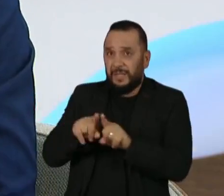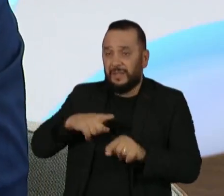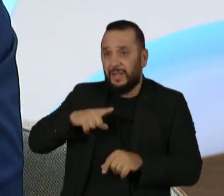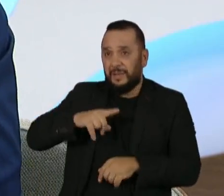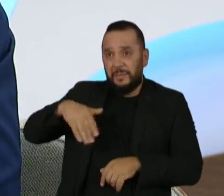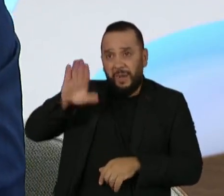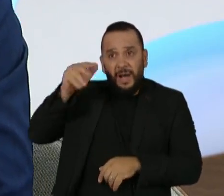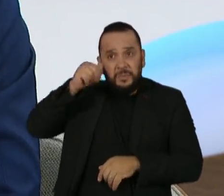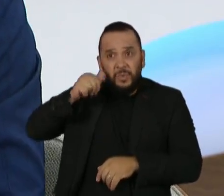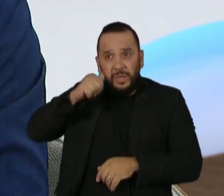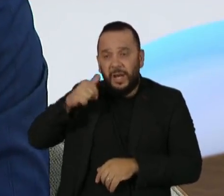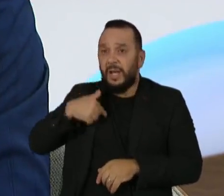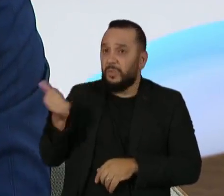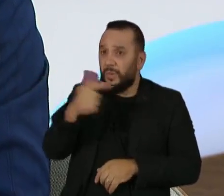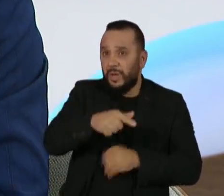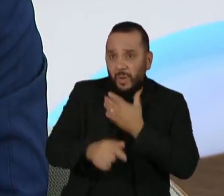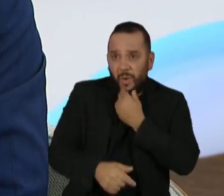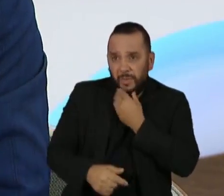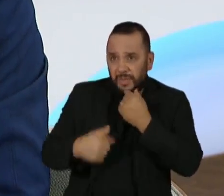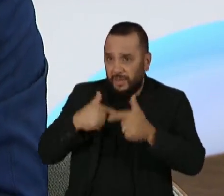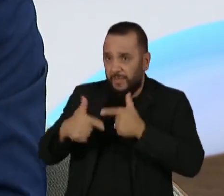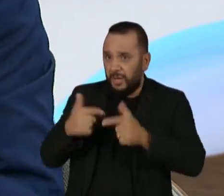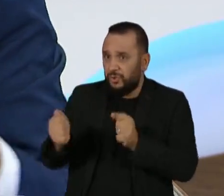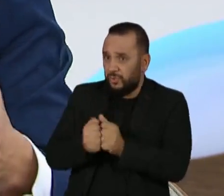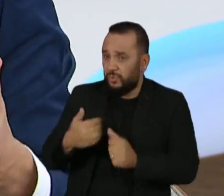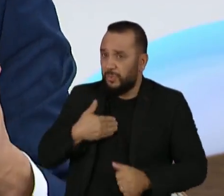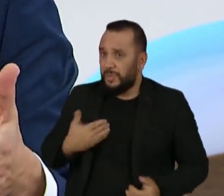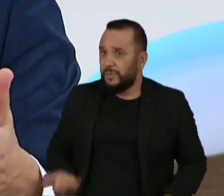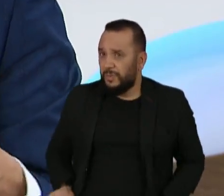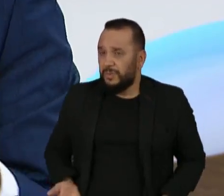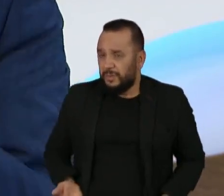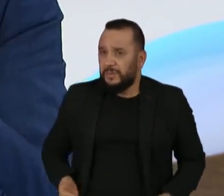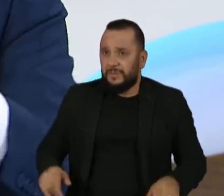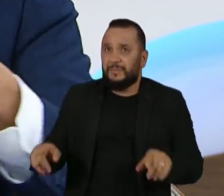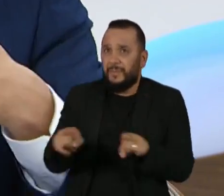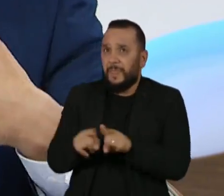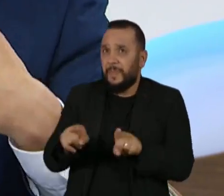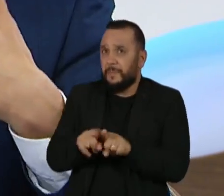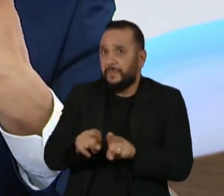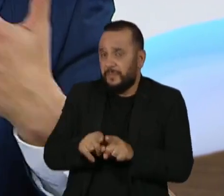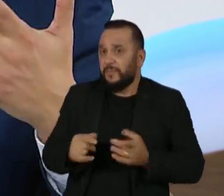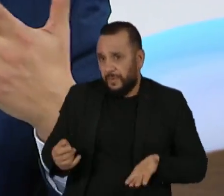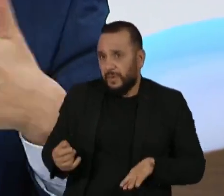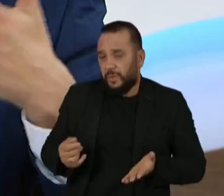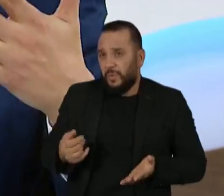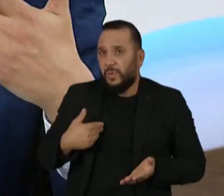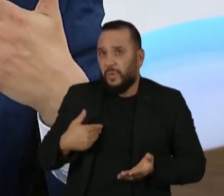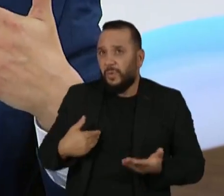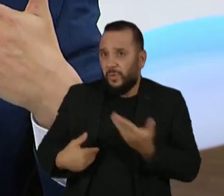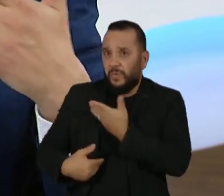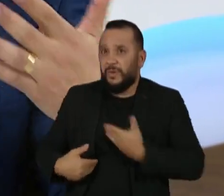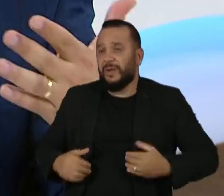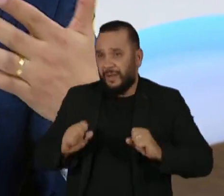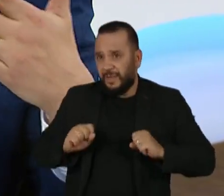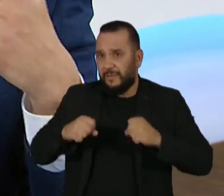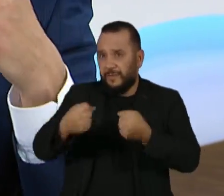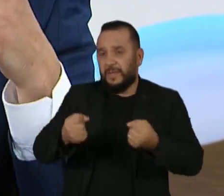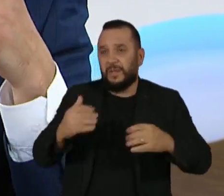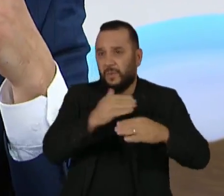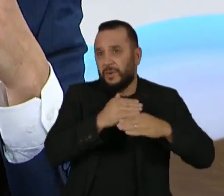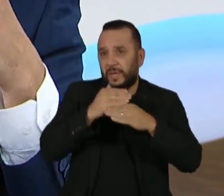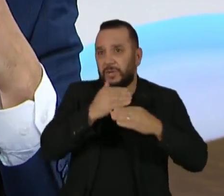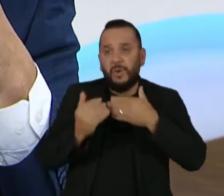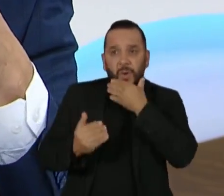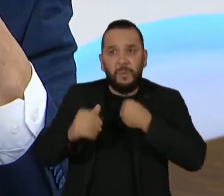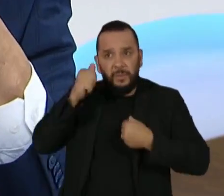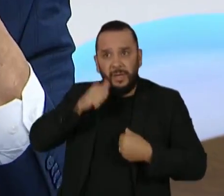mulheres contratadas no meu gabinete do que homens? Isso, se você olhar, isso supera até, vamos colocar aí, um governo que defende a igualdade entre homens e mulheres,